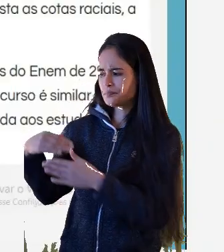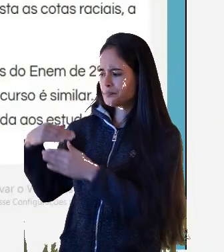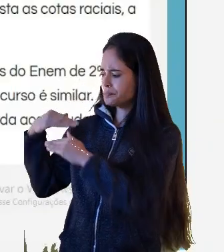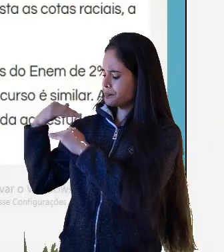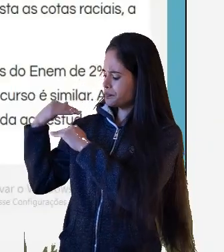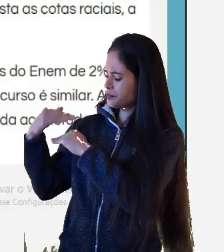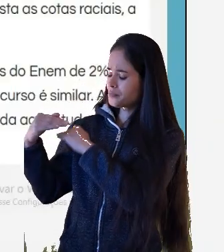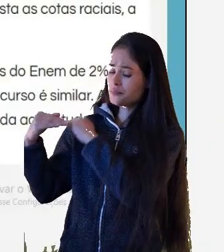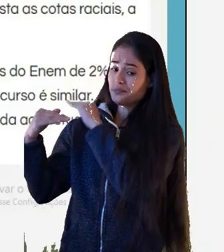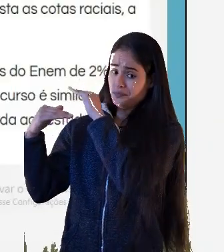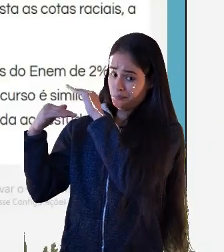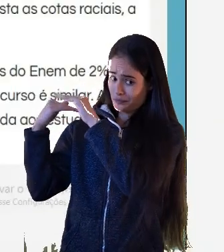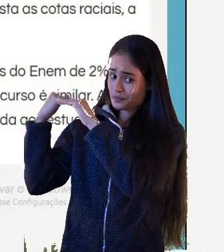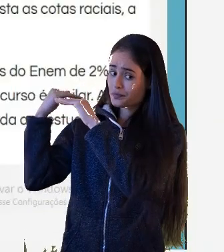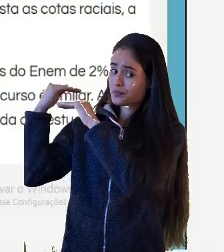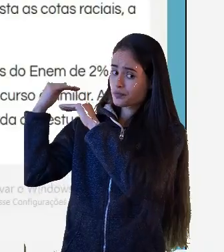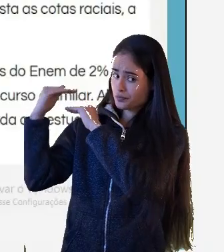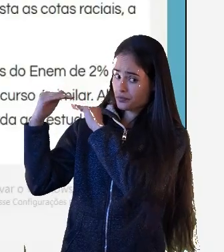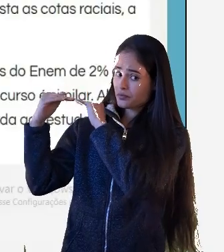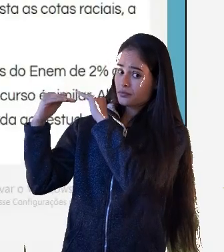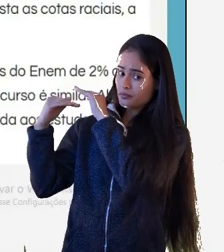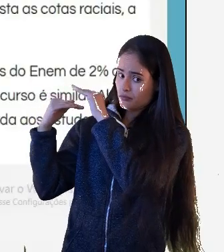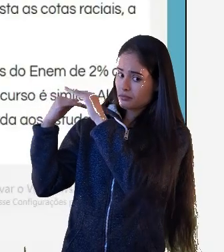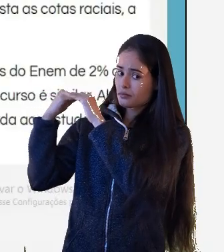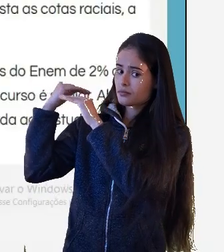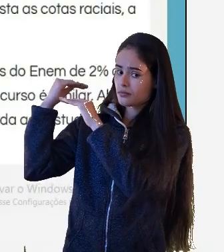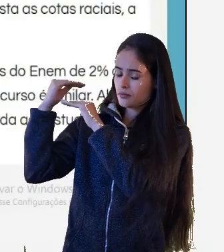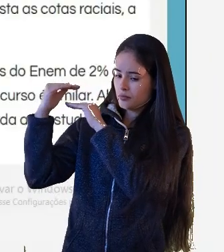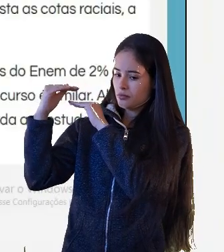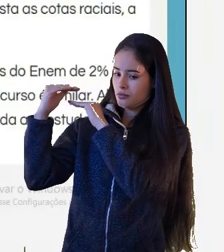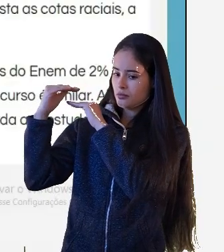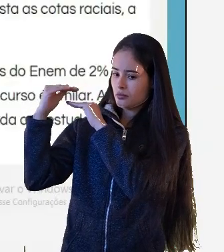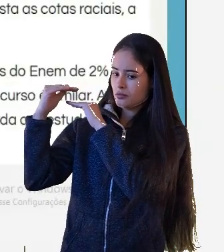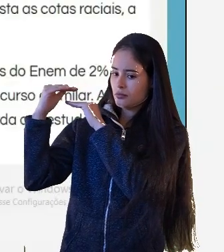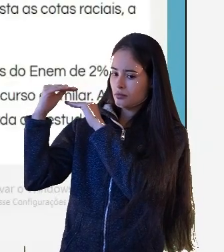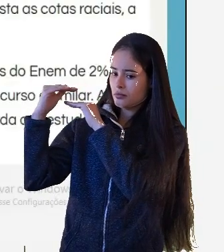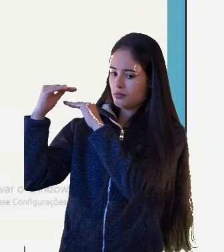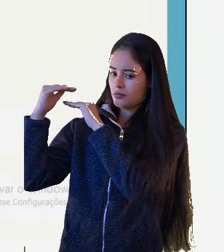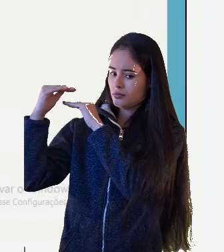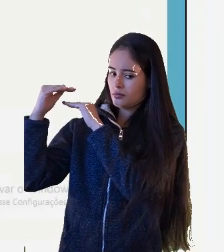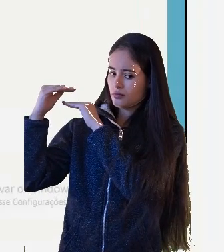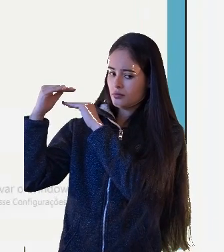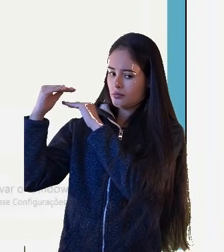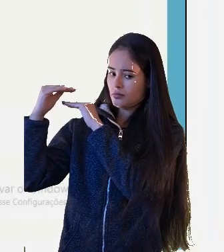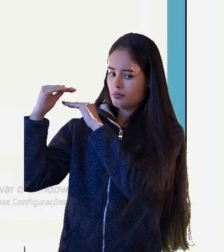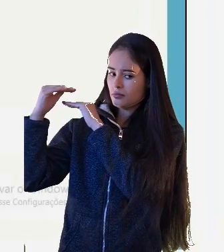dos cursos e tal, a gente teria cotas mais, né? Pelo contrário.